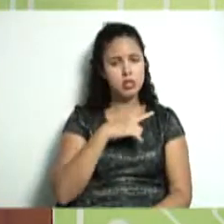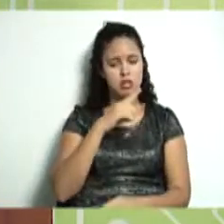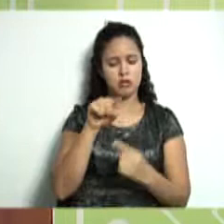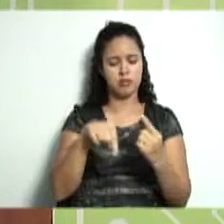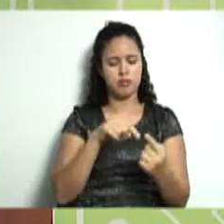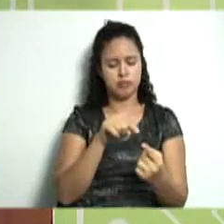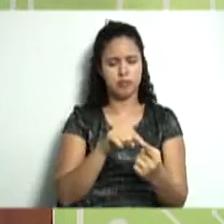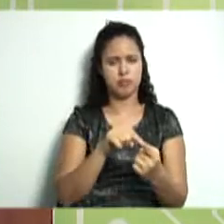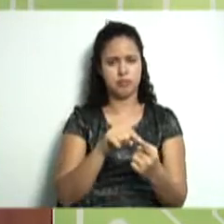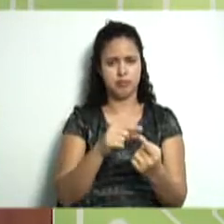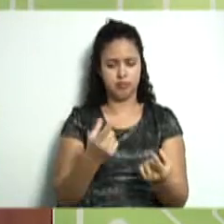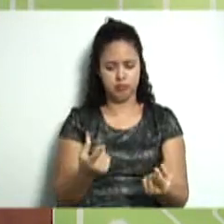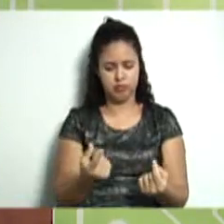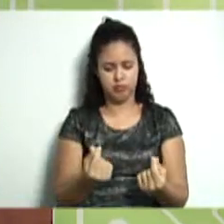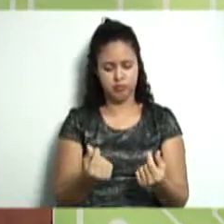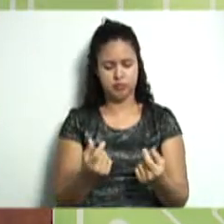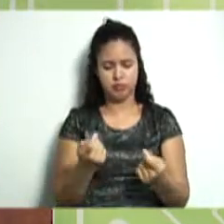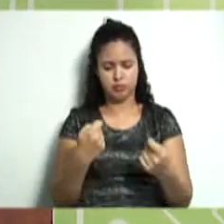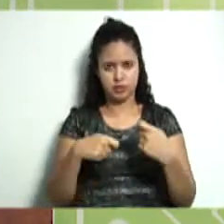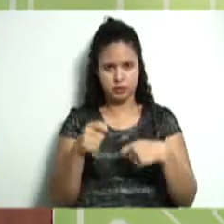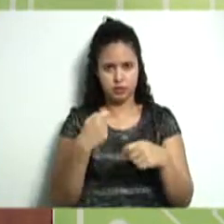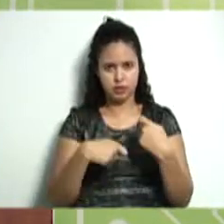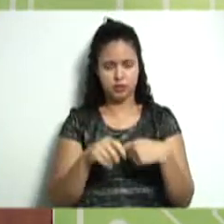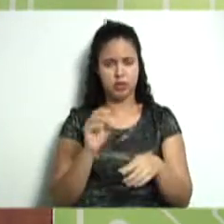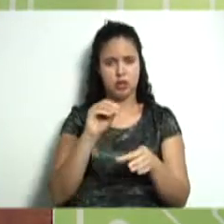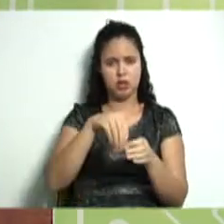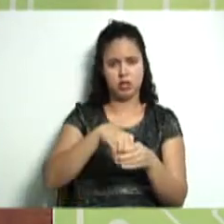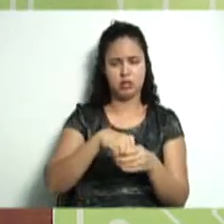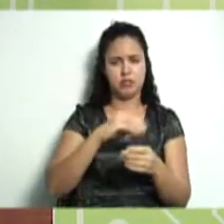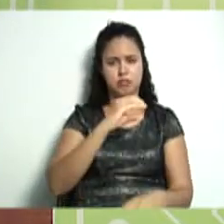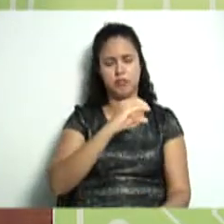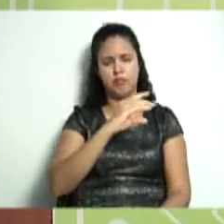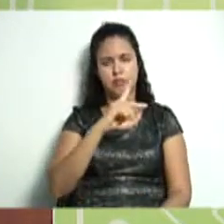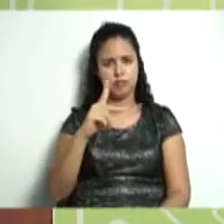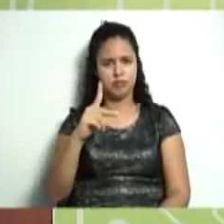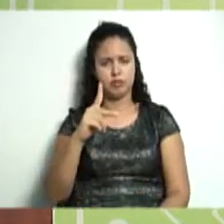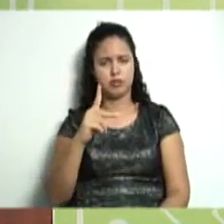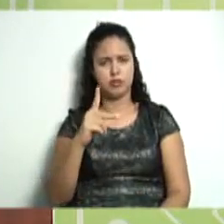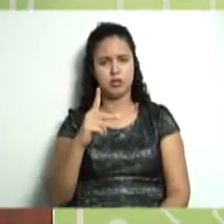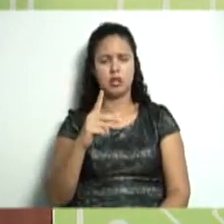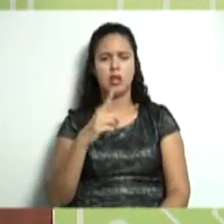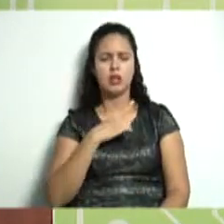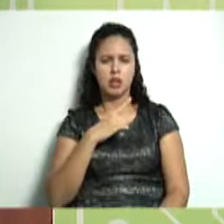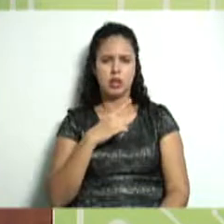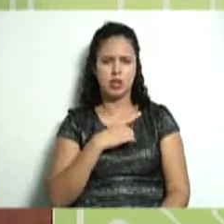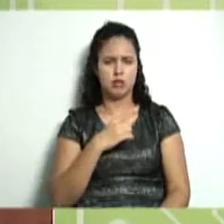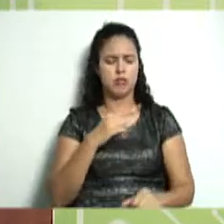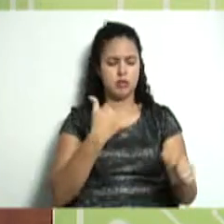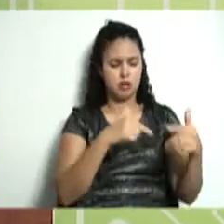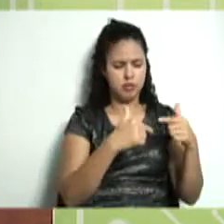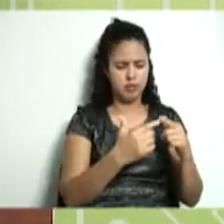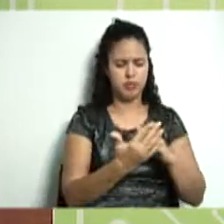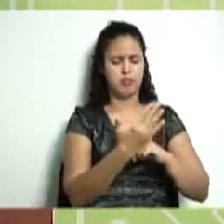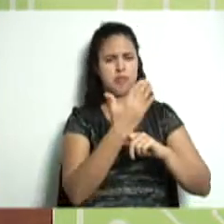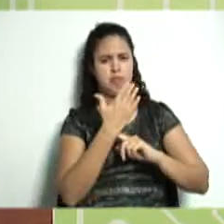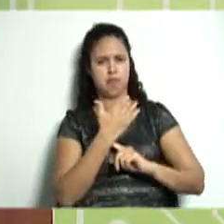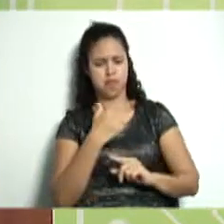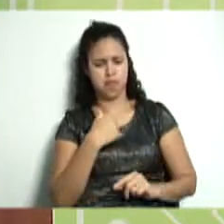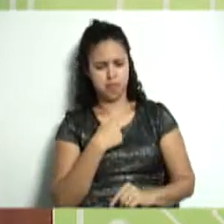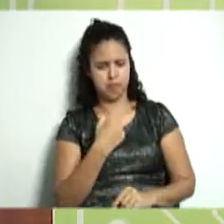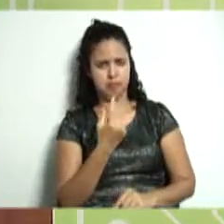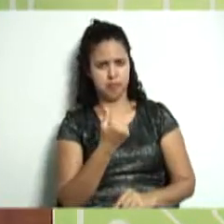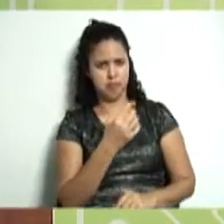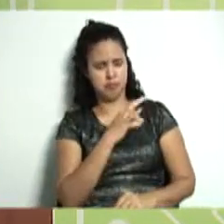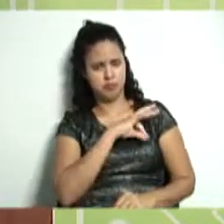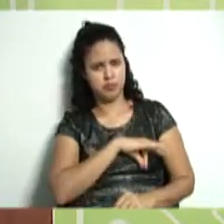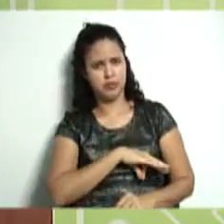onde eu produzo renda dentro da cooperativa para mim e para o outro também, o outro produz renda para